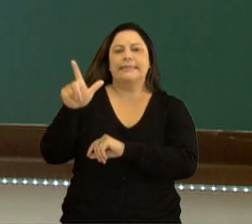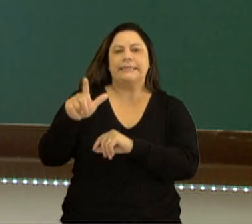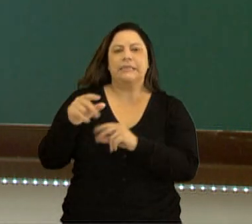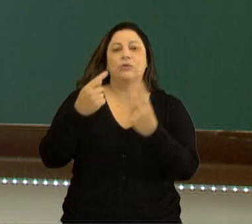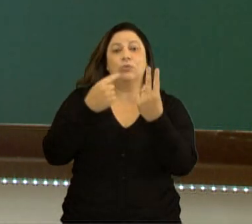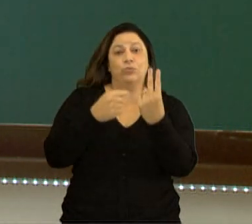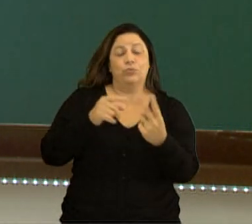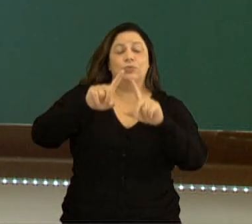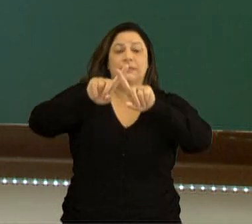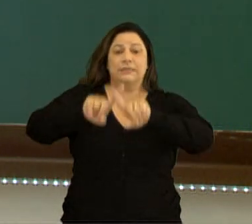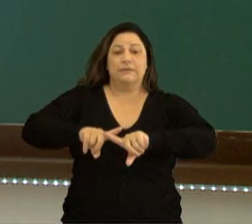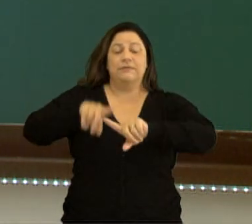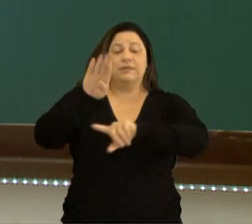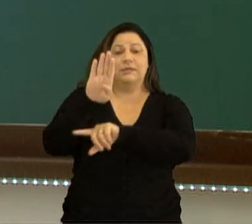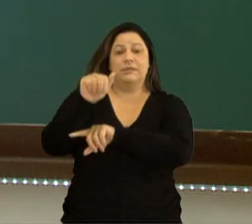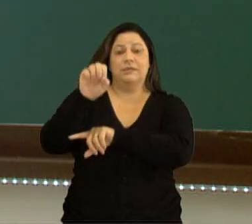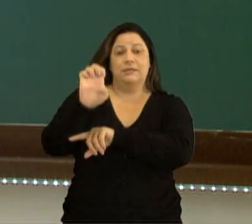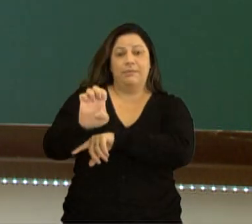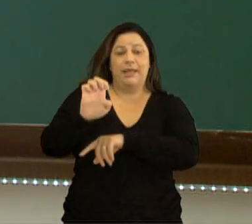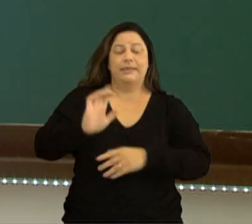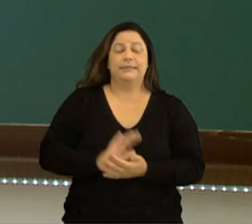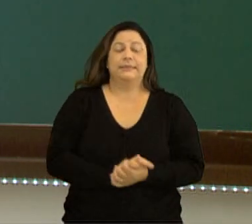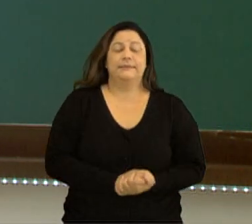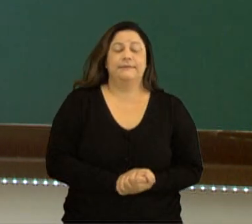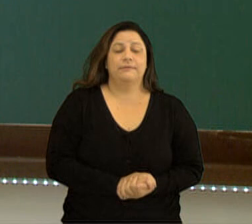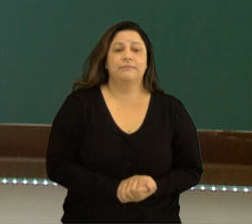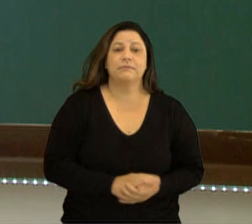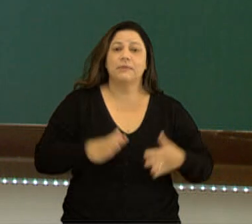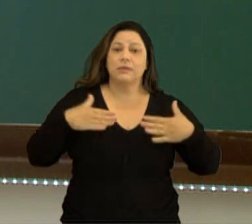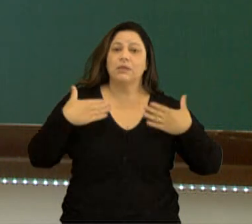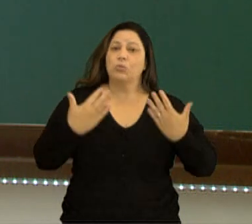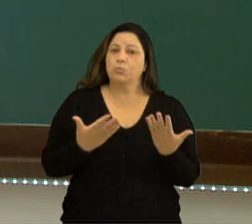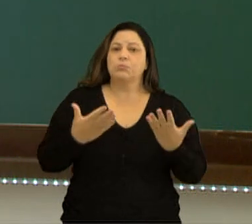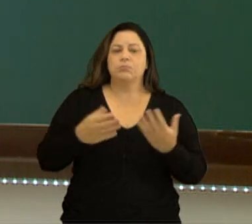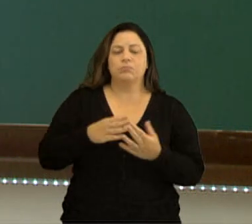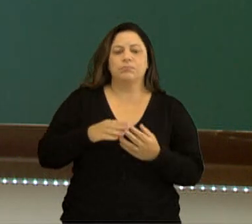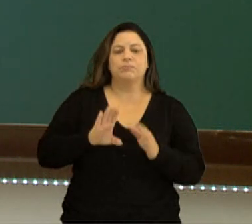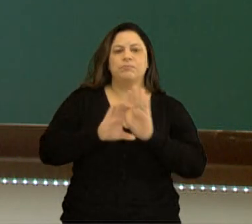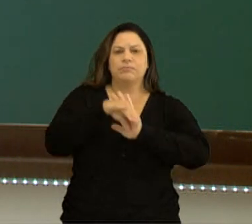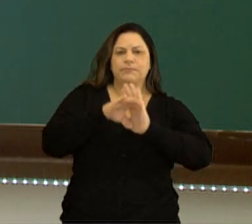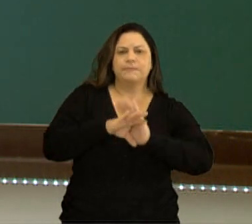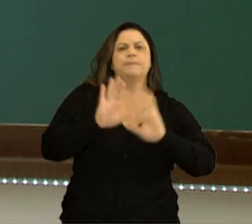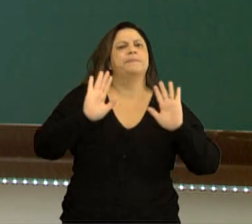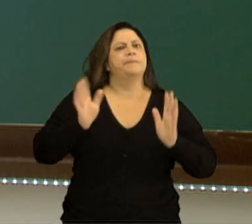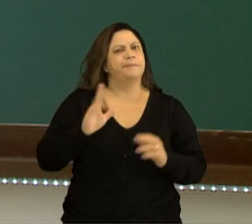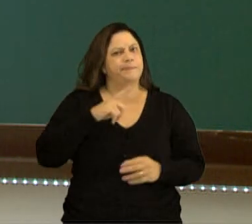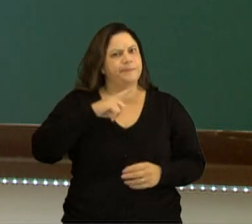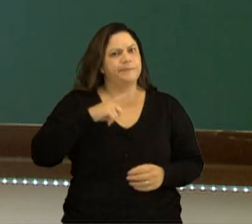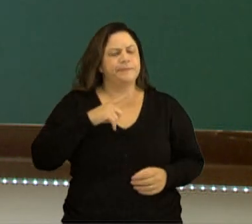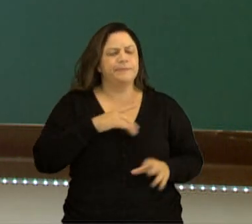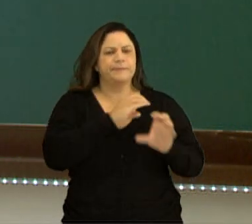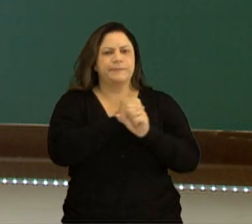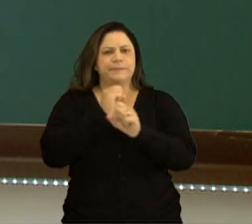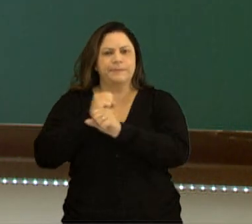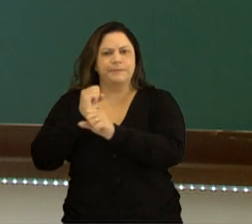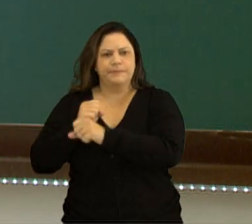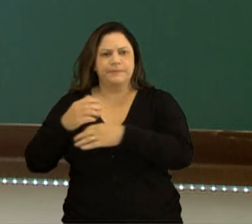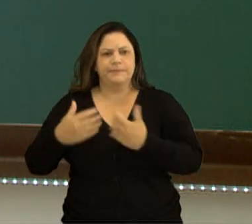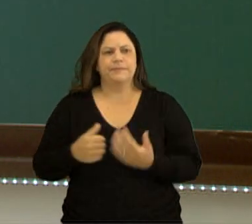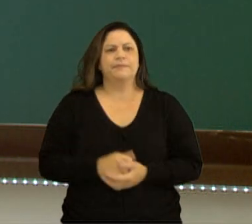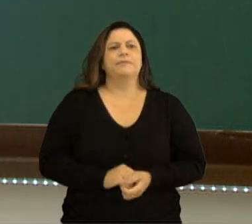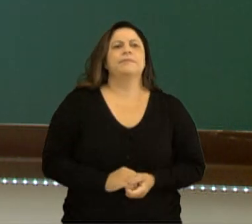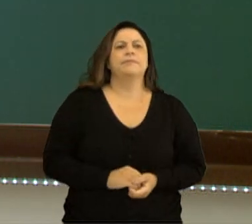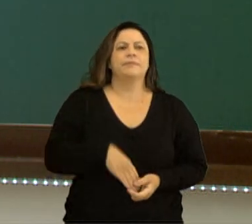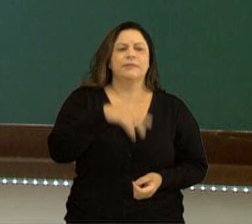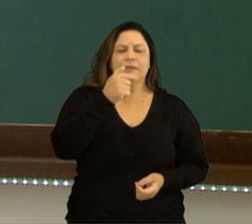vezes a área da base. Nesse caso, eu vou usar exatamente esse conceito, porque nós já temos calculado os outros dois valores, né? Nós já